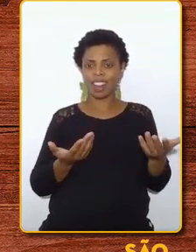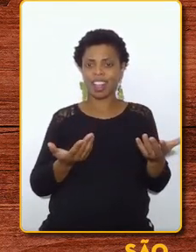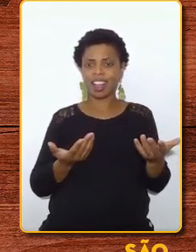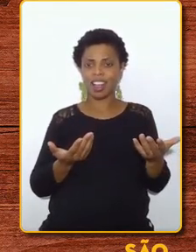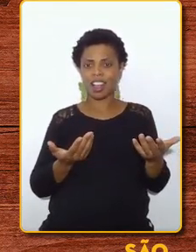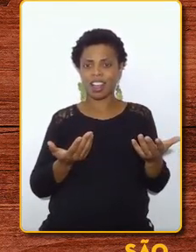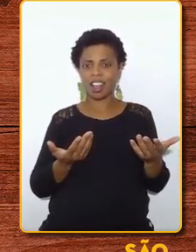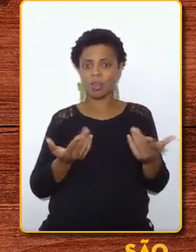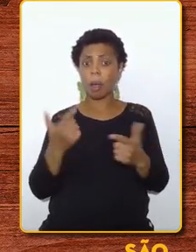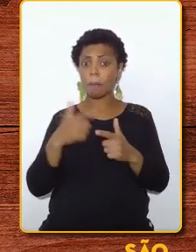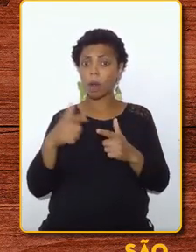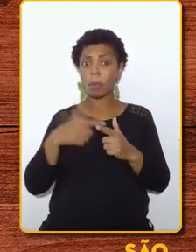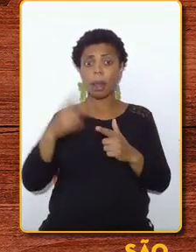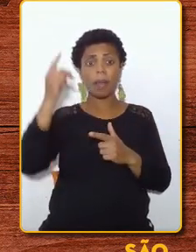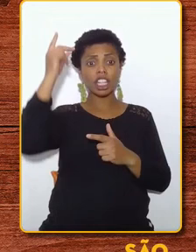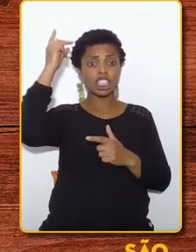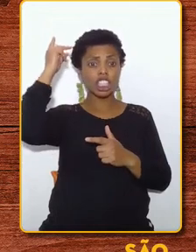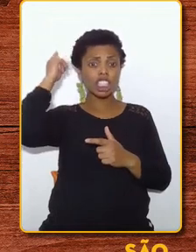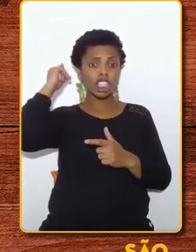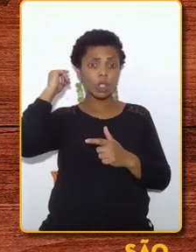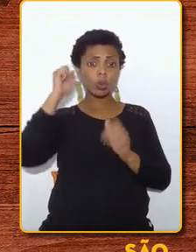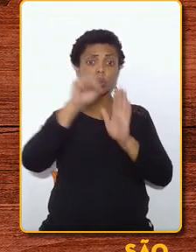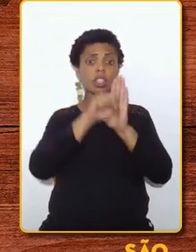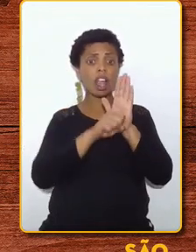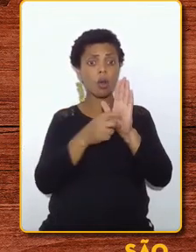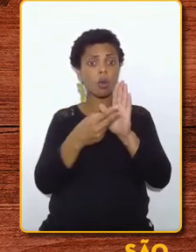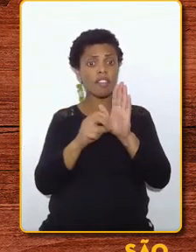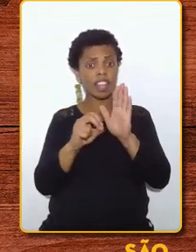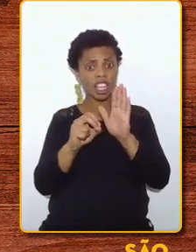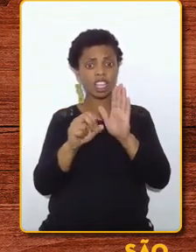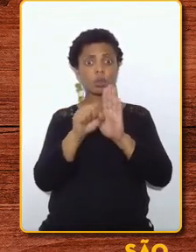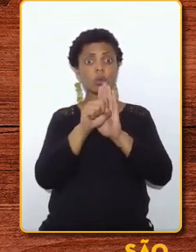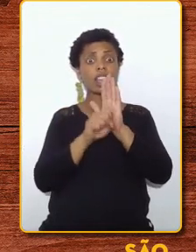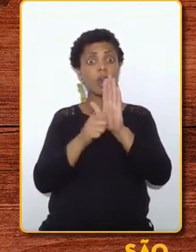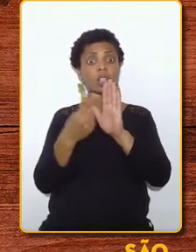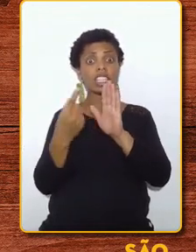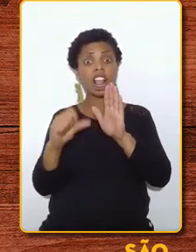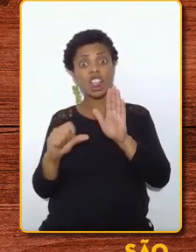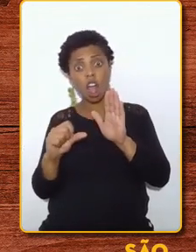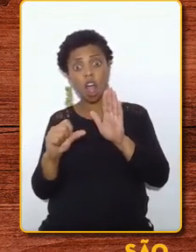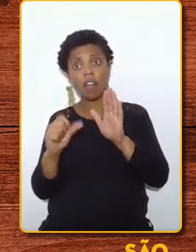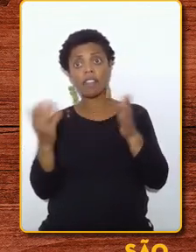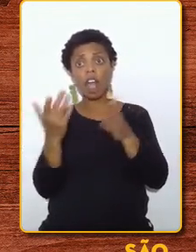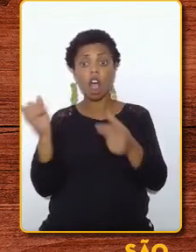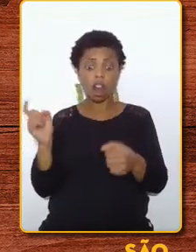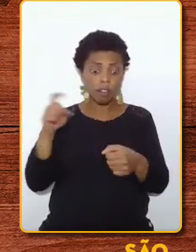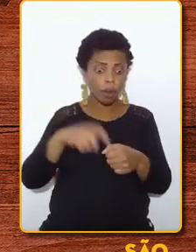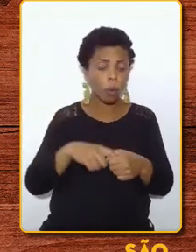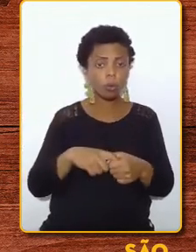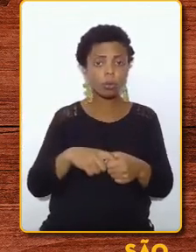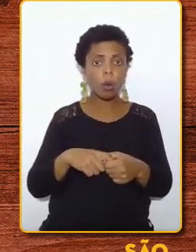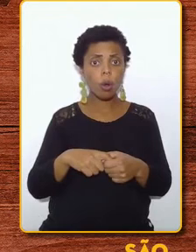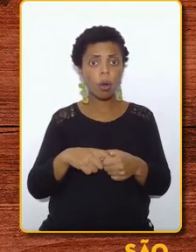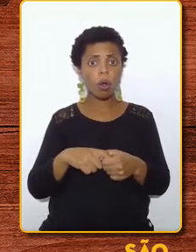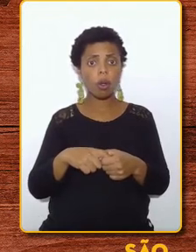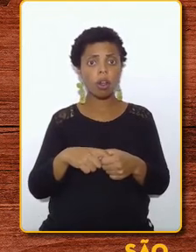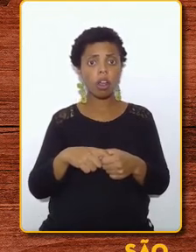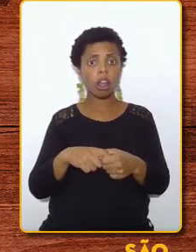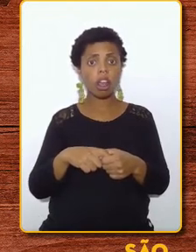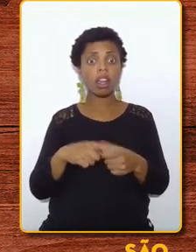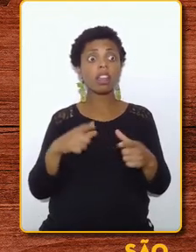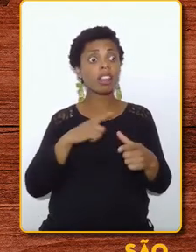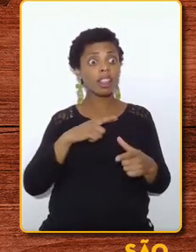antigos do século XX, do século XIX, que voltam e convivem com problemas